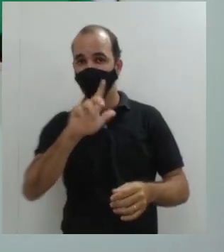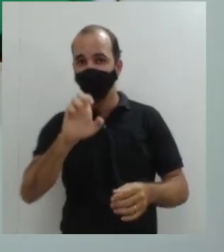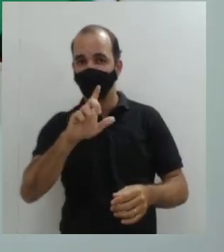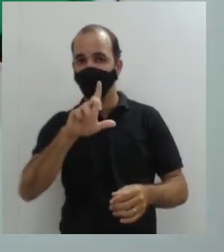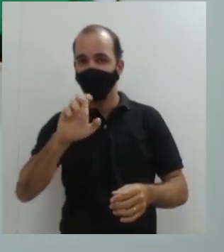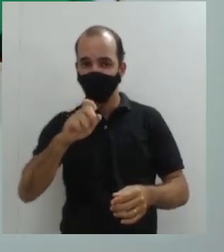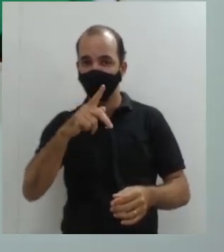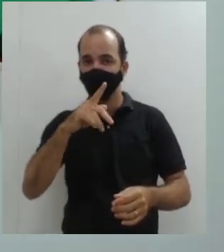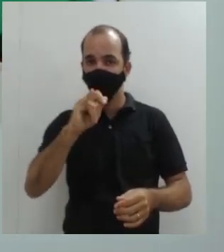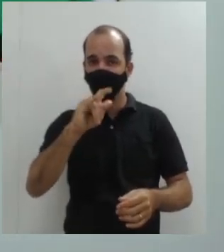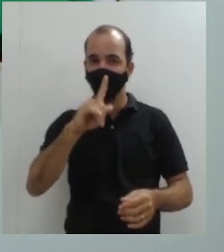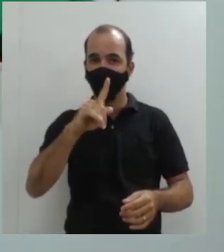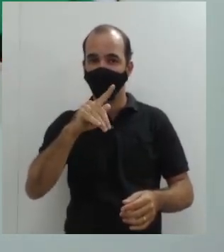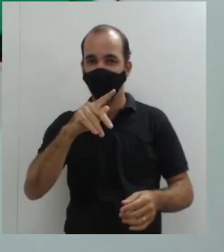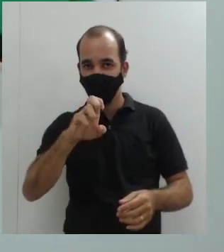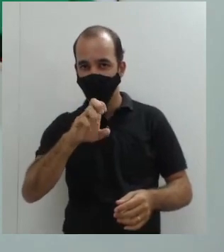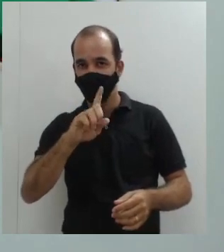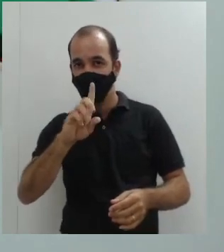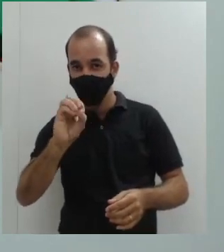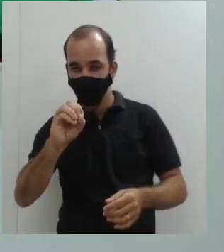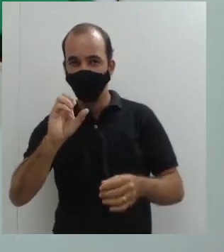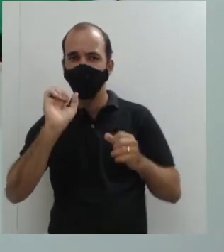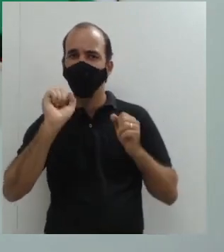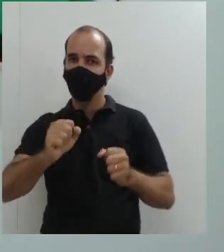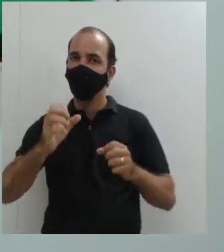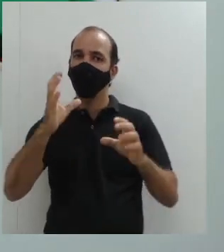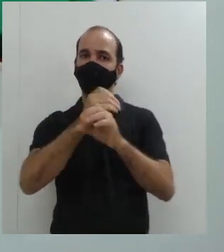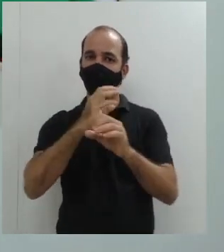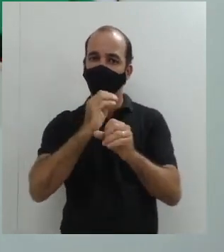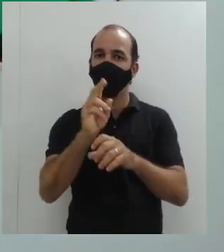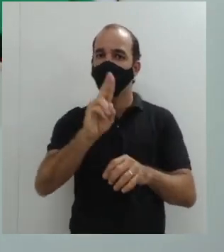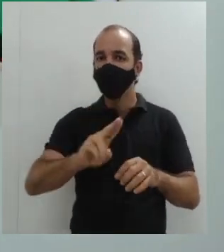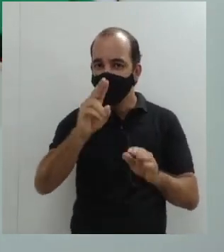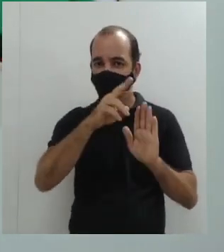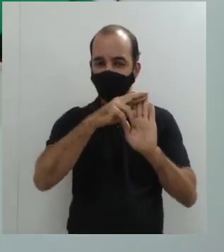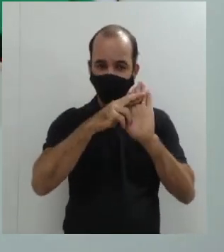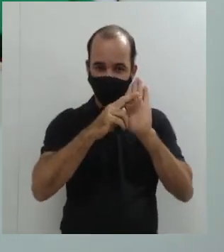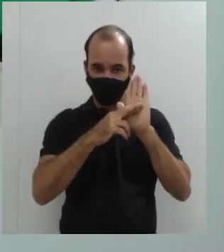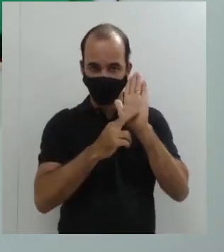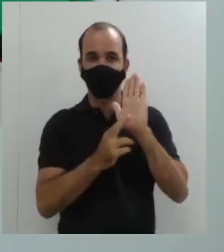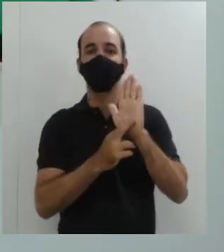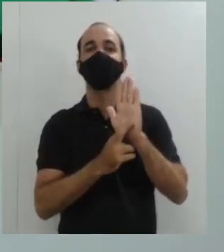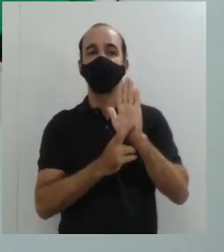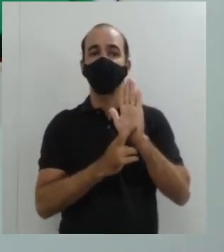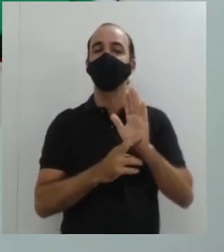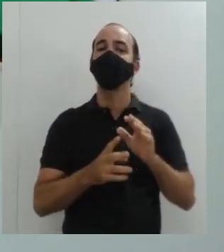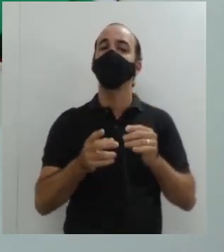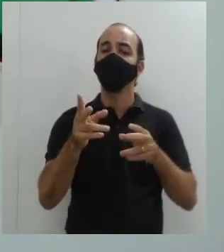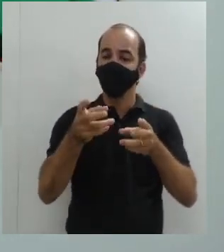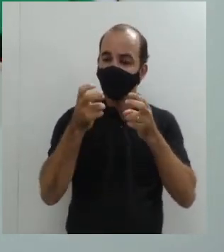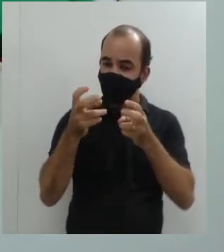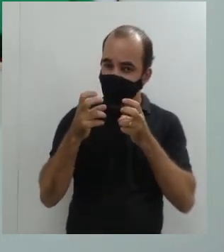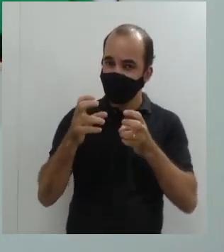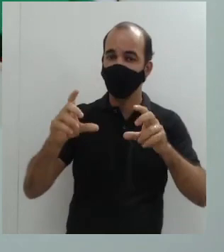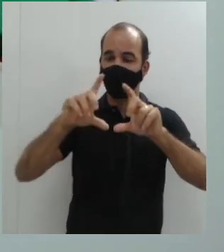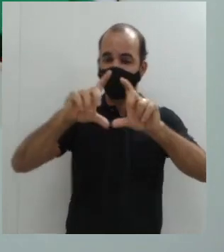tem exatamente, galera, que perceber a figura espacialmente falando, planificar a figura e